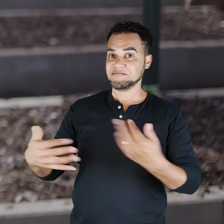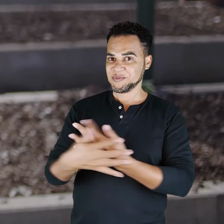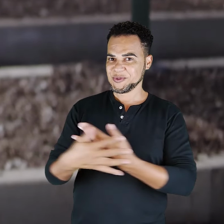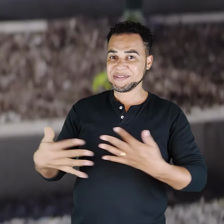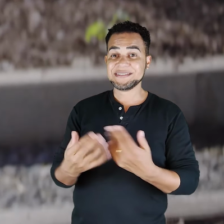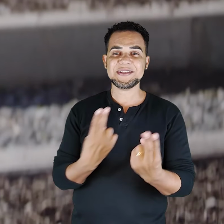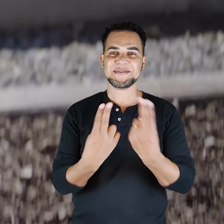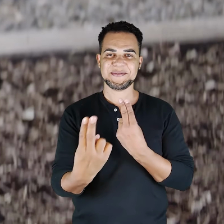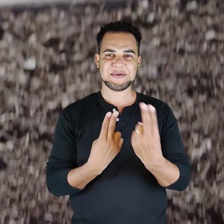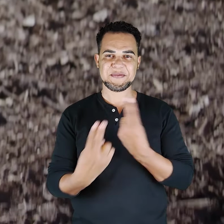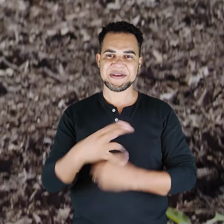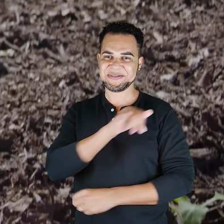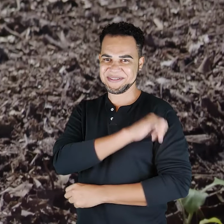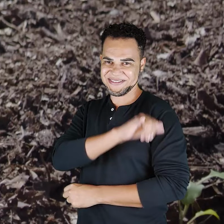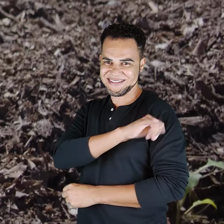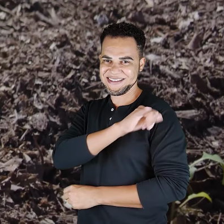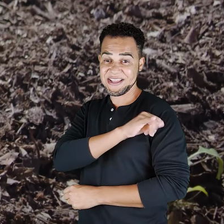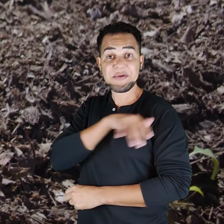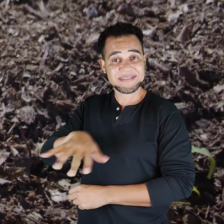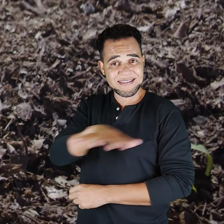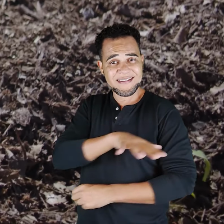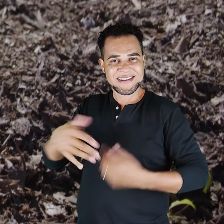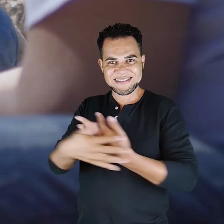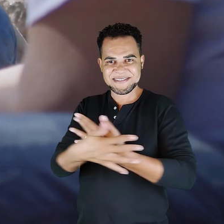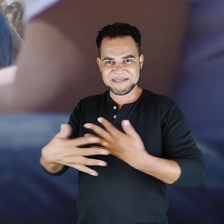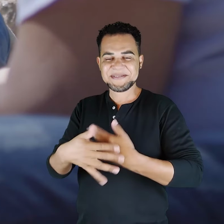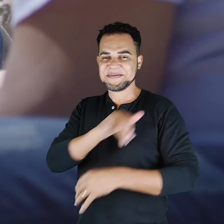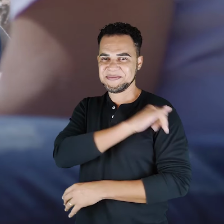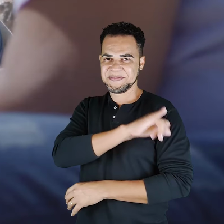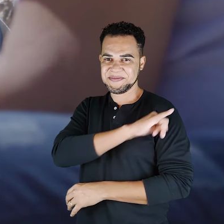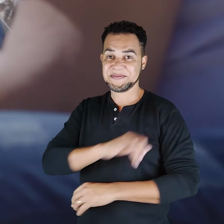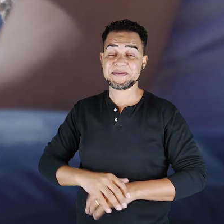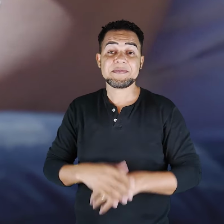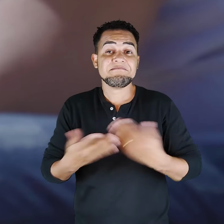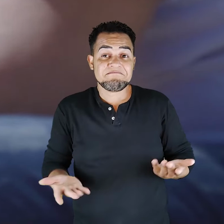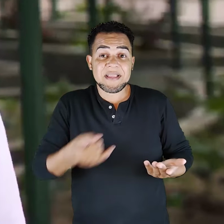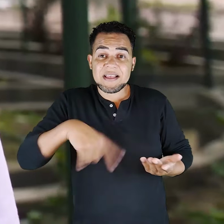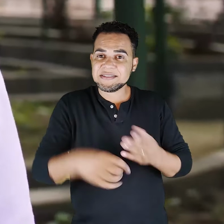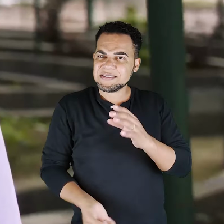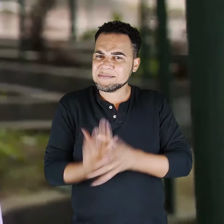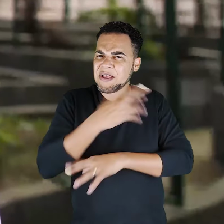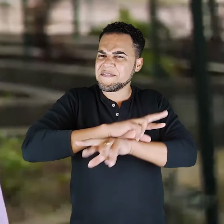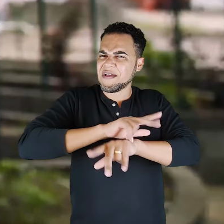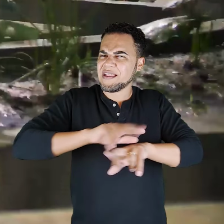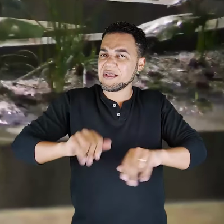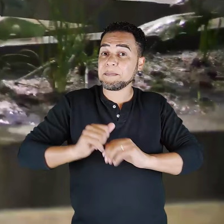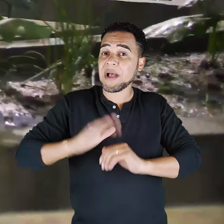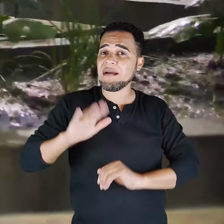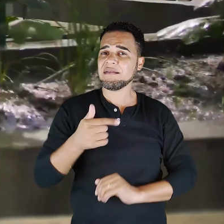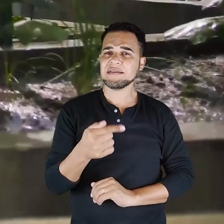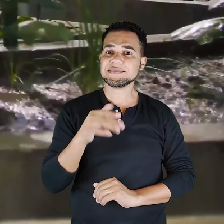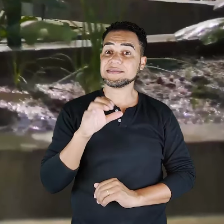no meio do centro urbano do Rio de Janeiro, né, da área central do Rio de Janeiro. E a gente produz